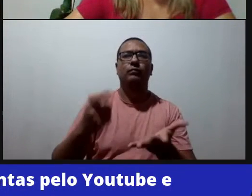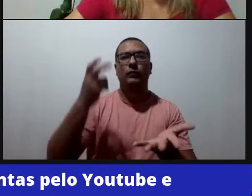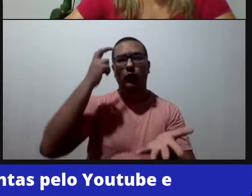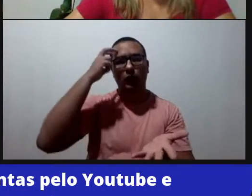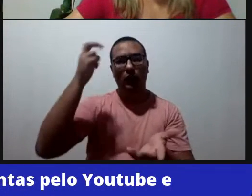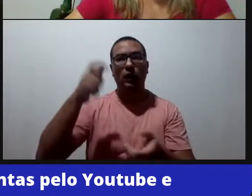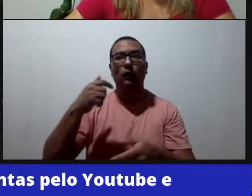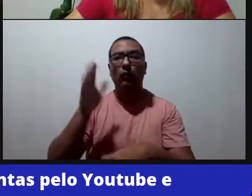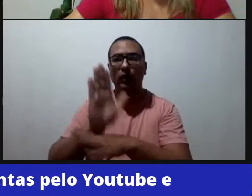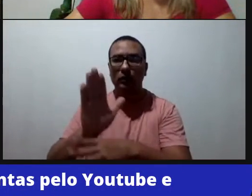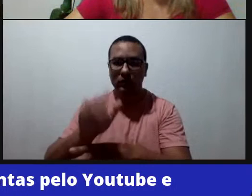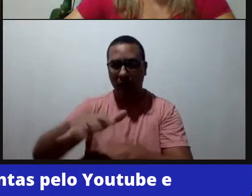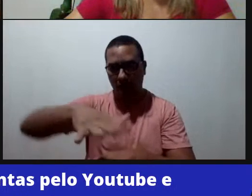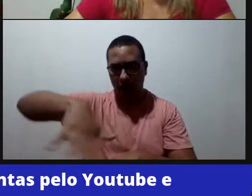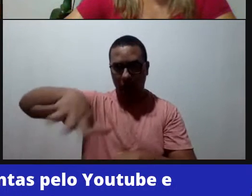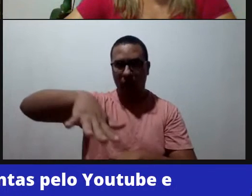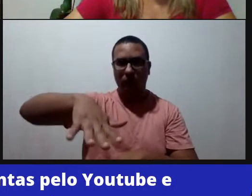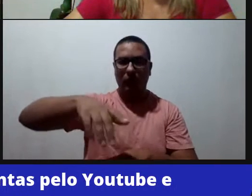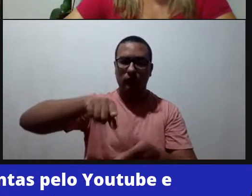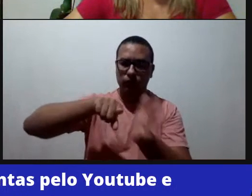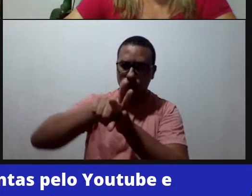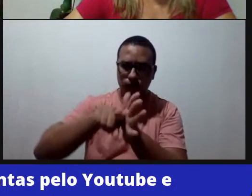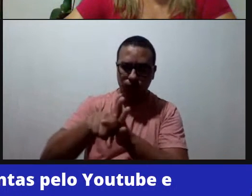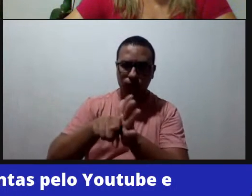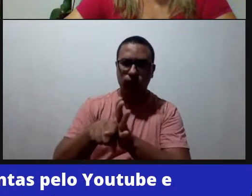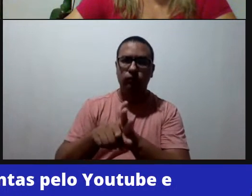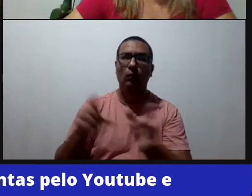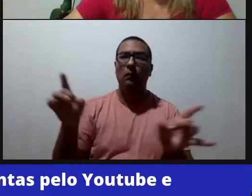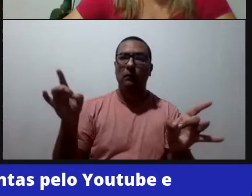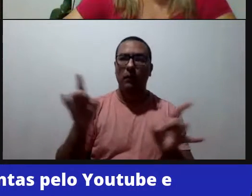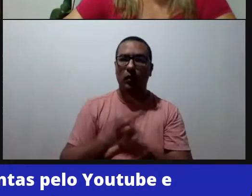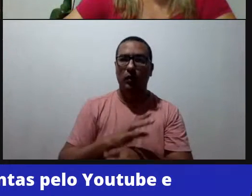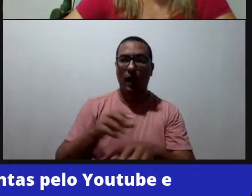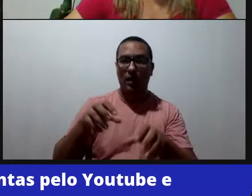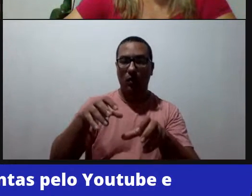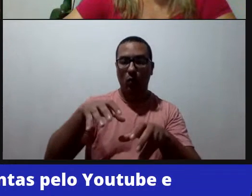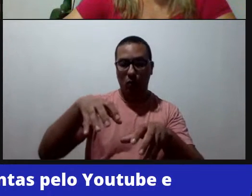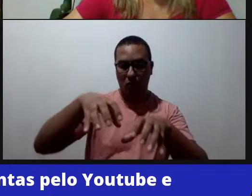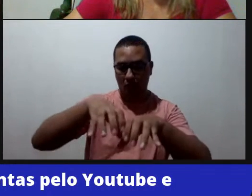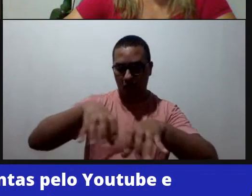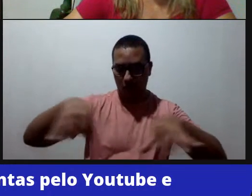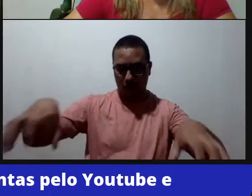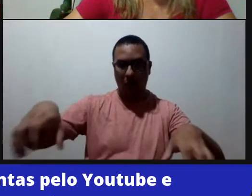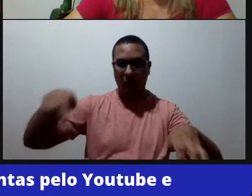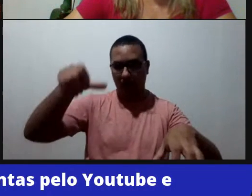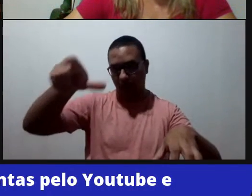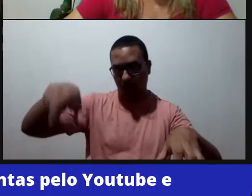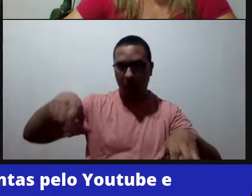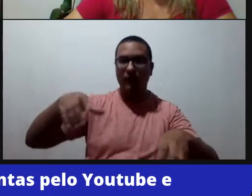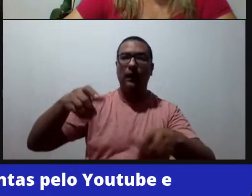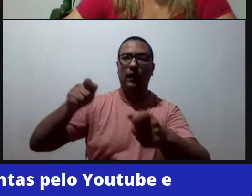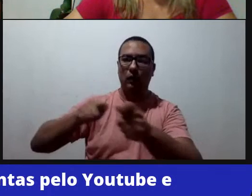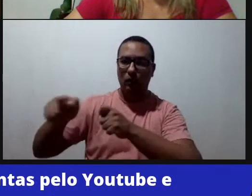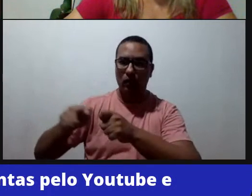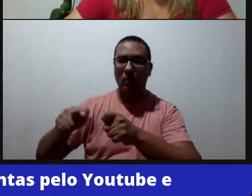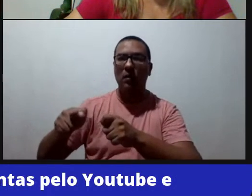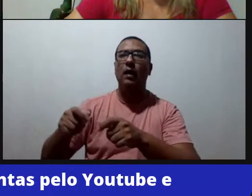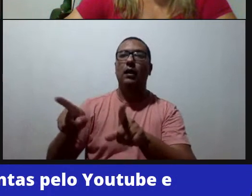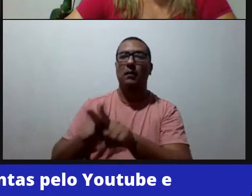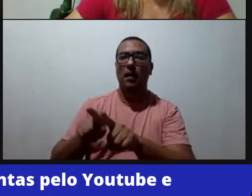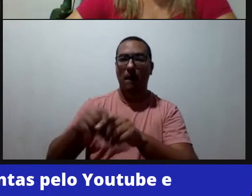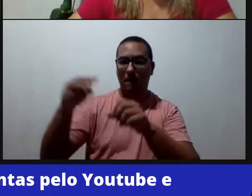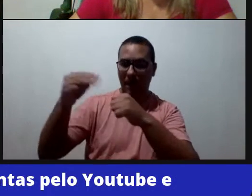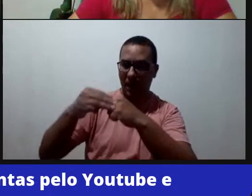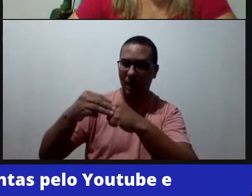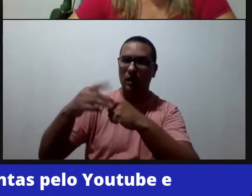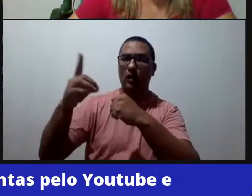região. Evidentemente, metade do grupo que vai trabalhar com economia inteligente são acadêmicos, mestrandos e